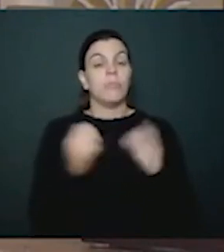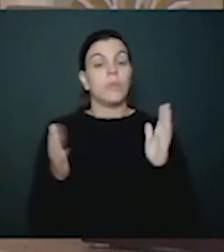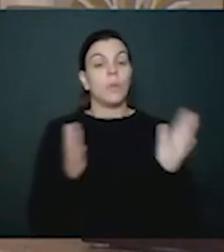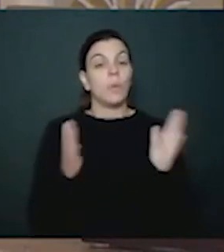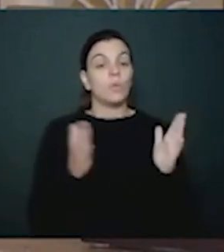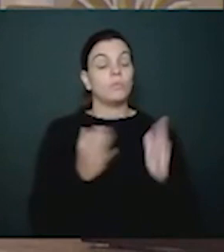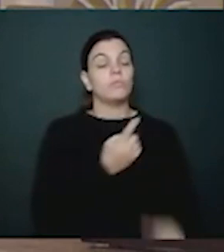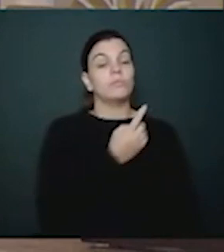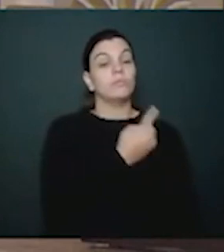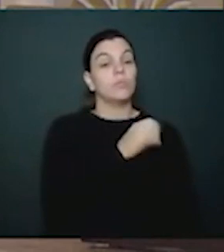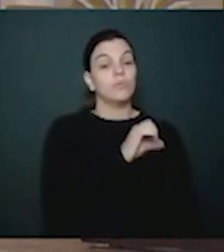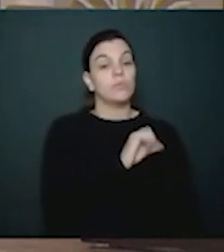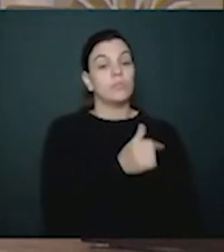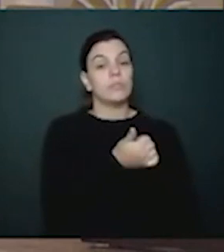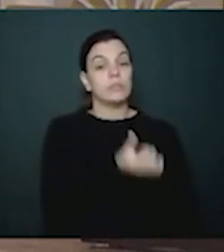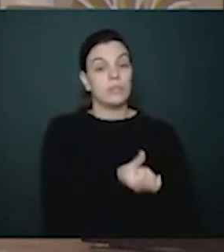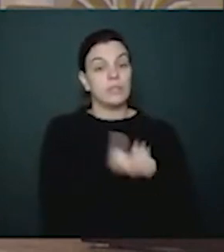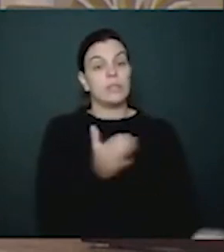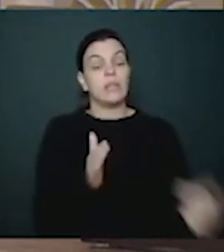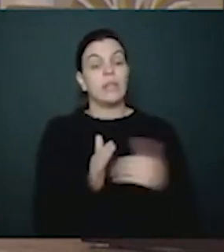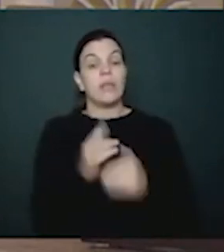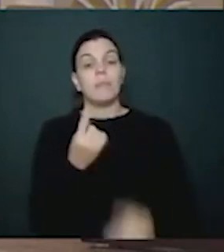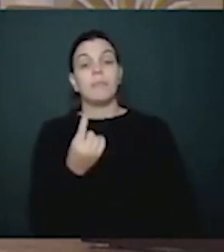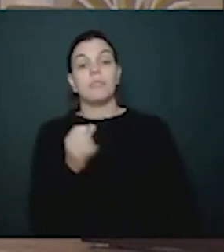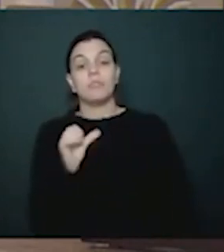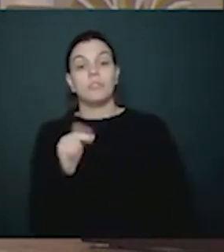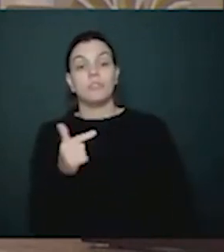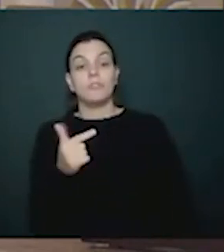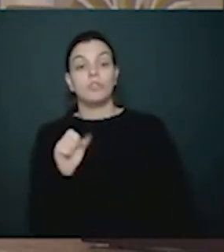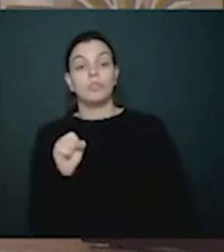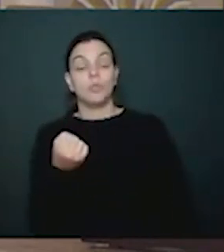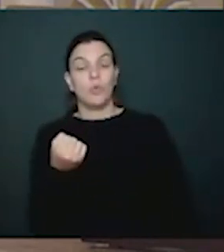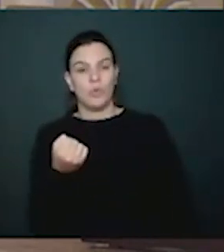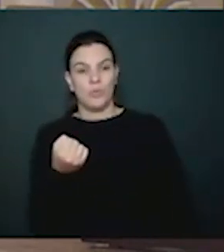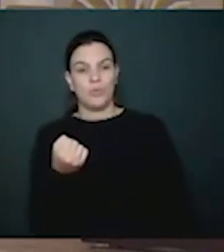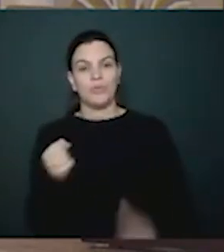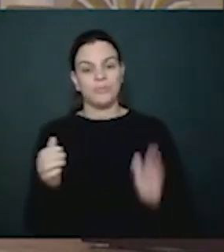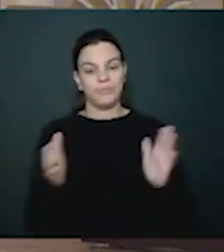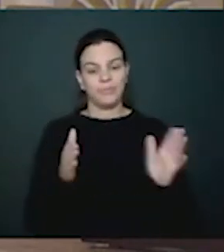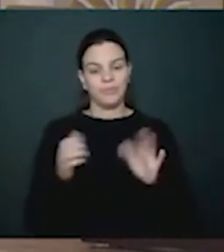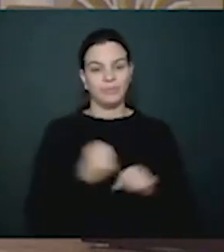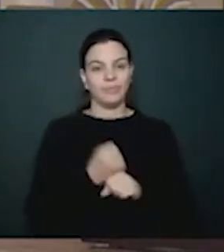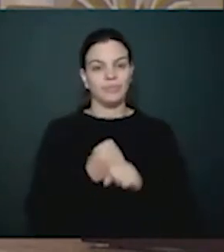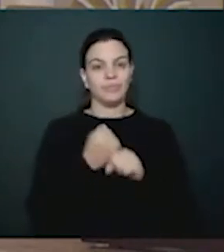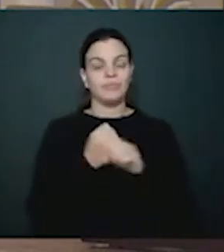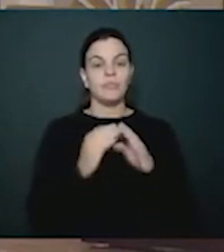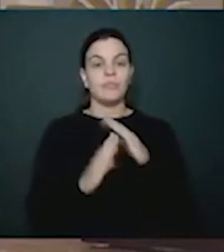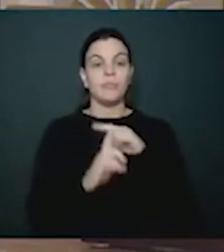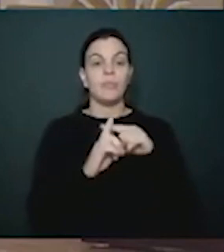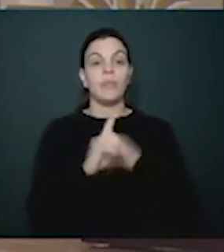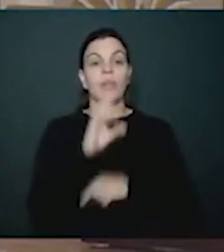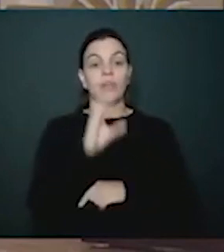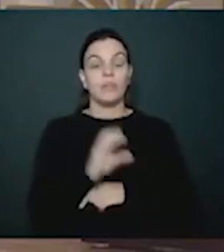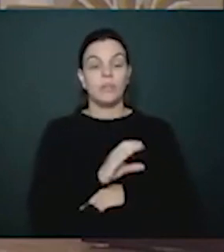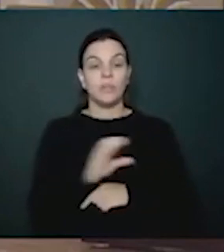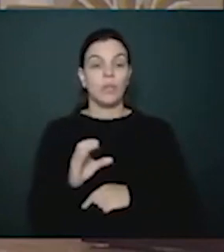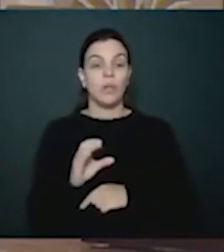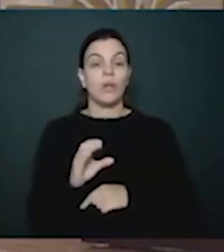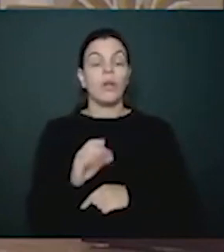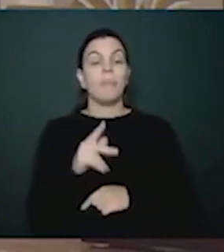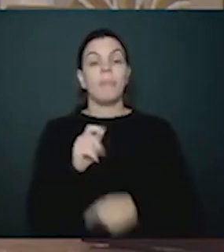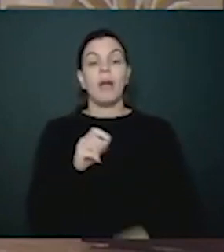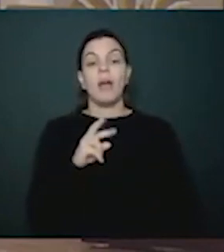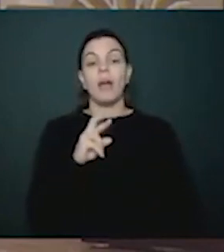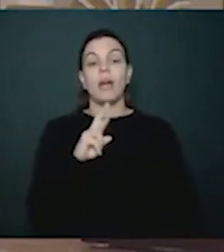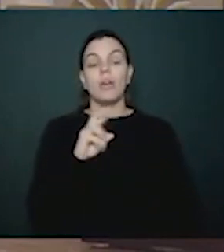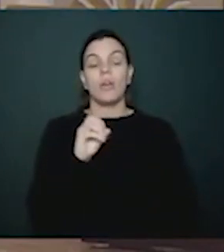1916 a 1928 e foi elevado à categoria de paróquia em 1936.